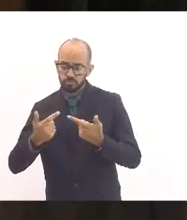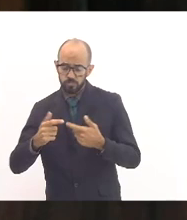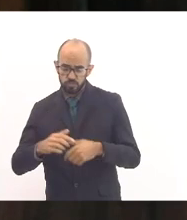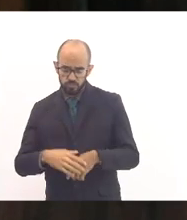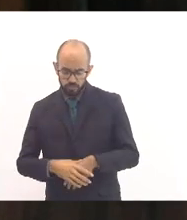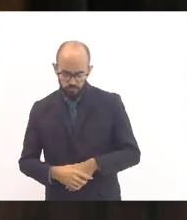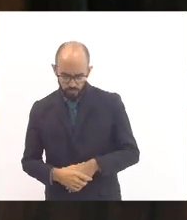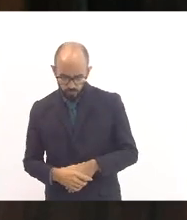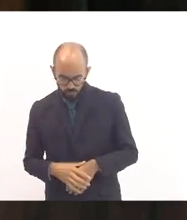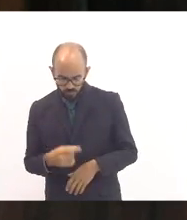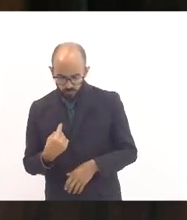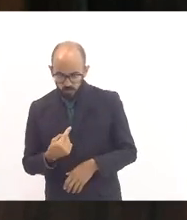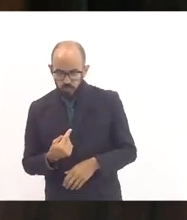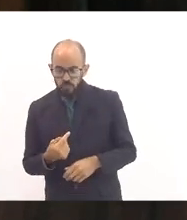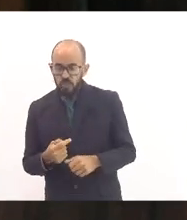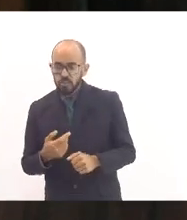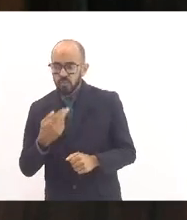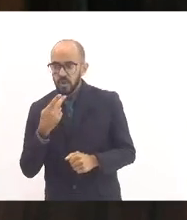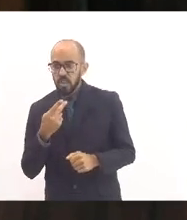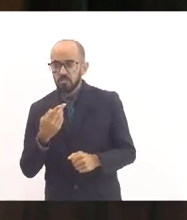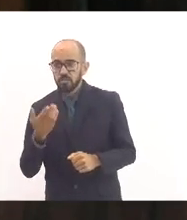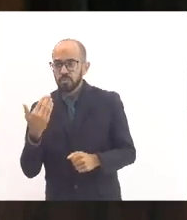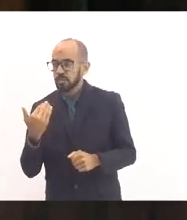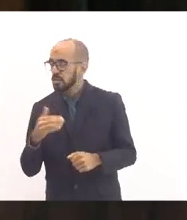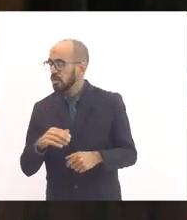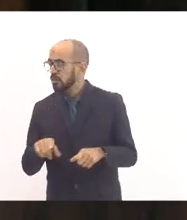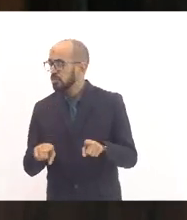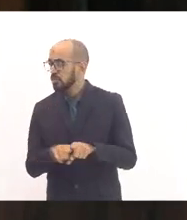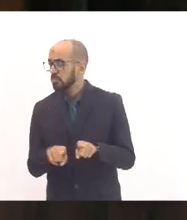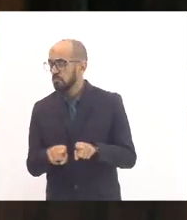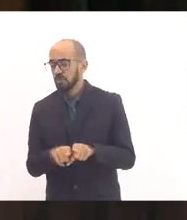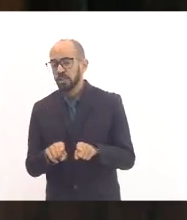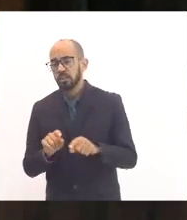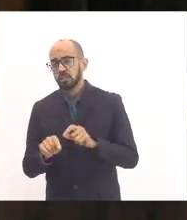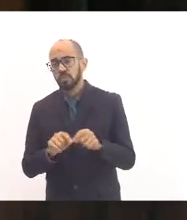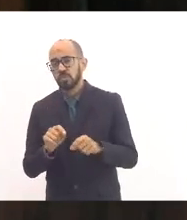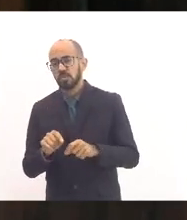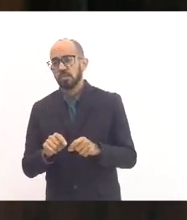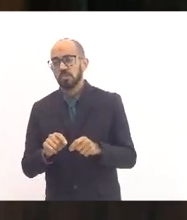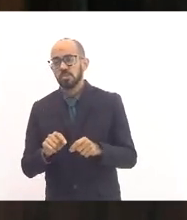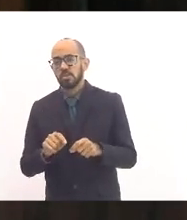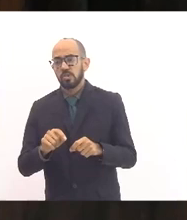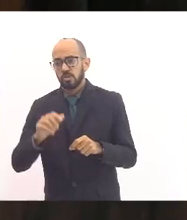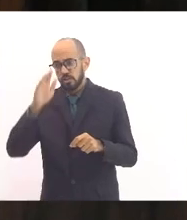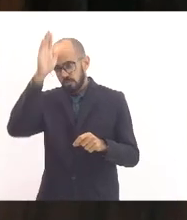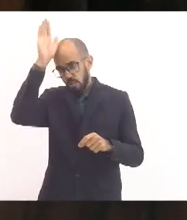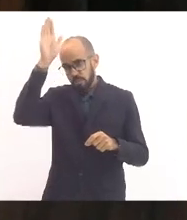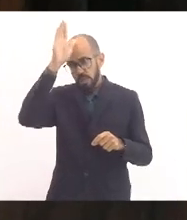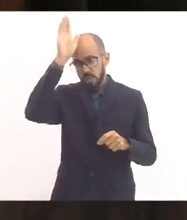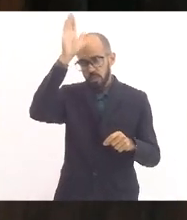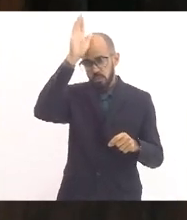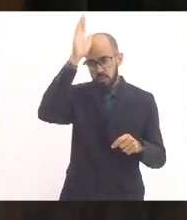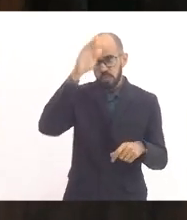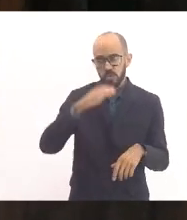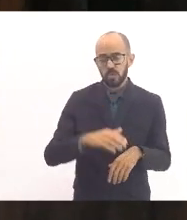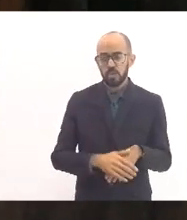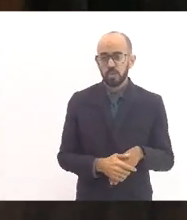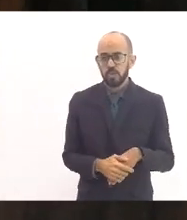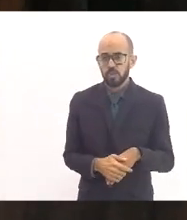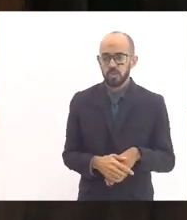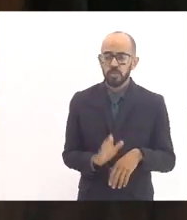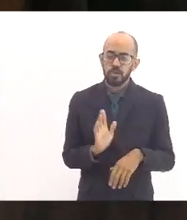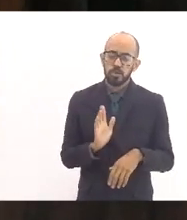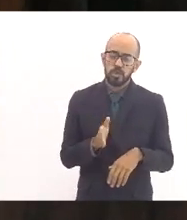nóis por ocasião como citado anteriormente como exemplo a questão da polícia militar e do bombeiro em baixo do